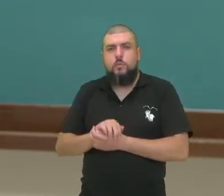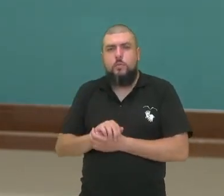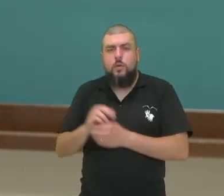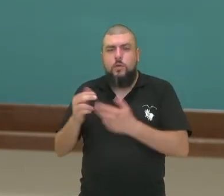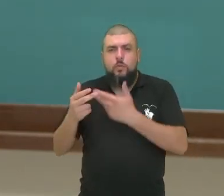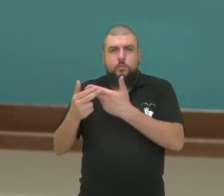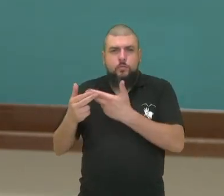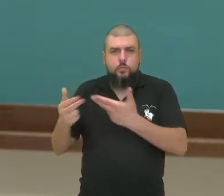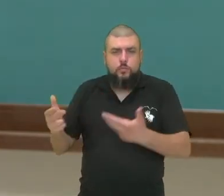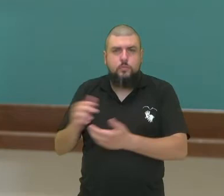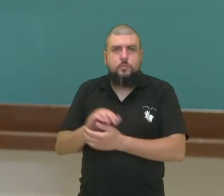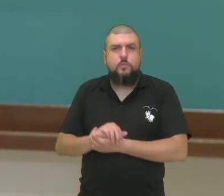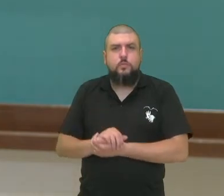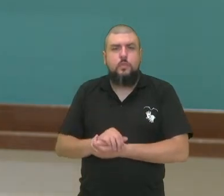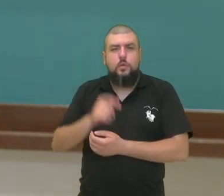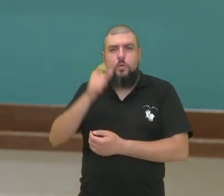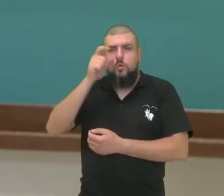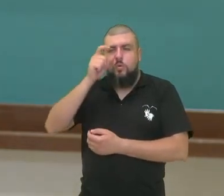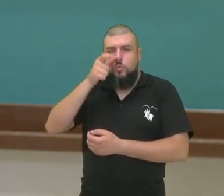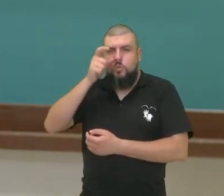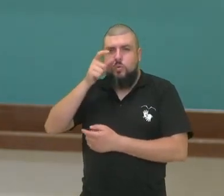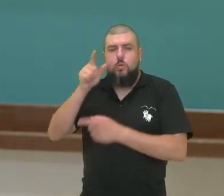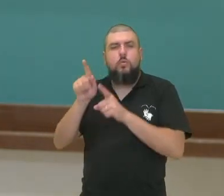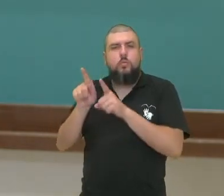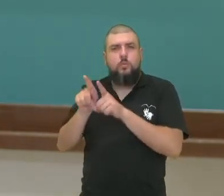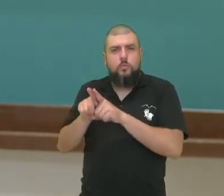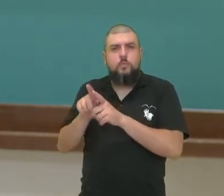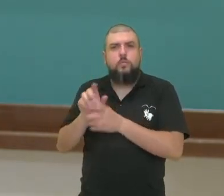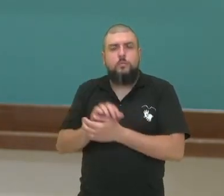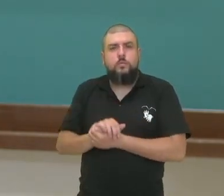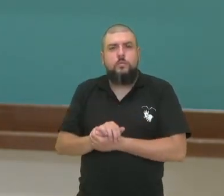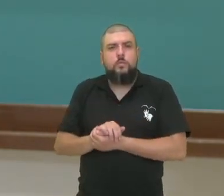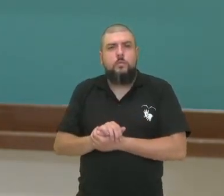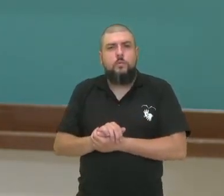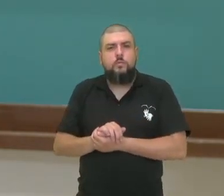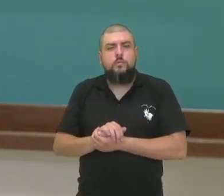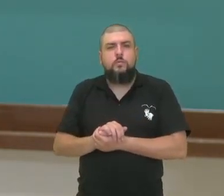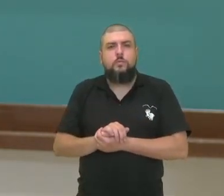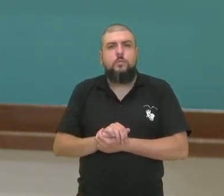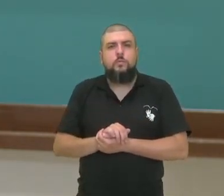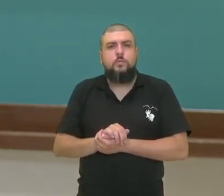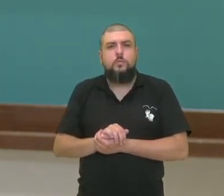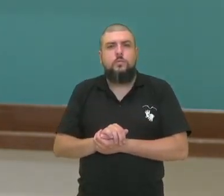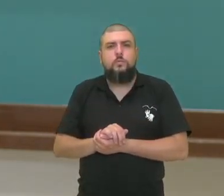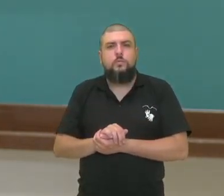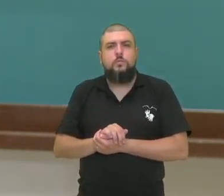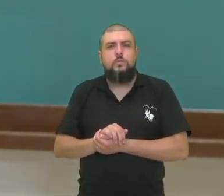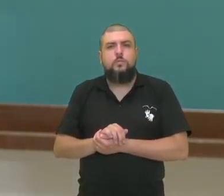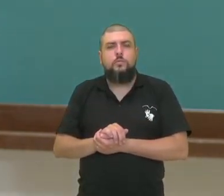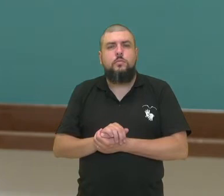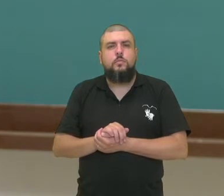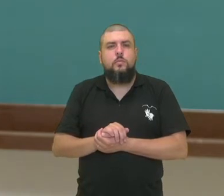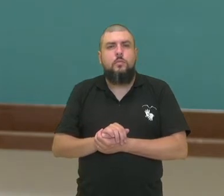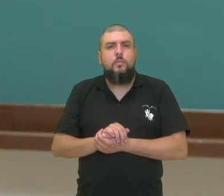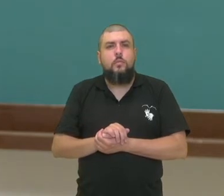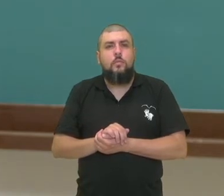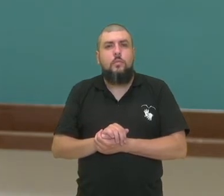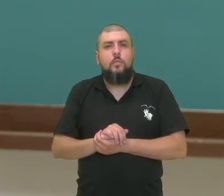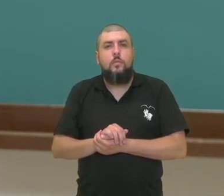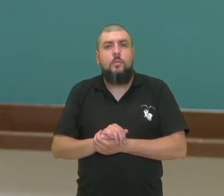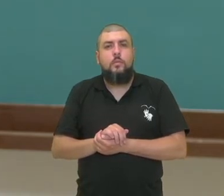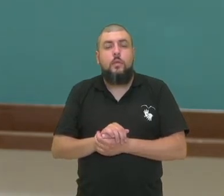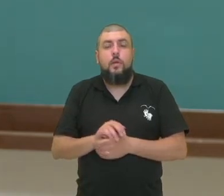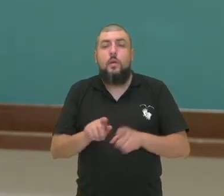Berkeley e Hobbes são filósofos empiristas muito reconhecidos e importantes na história da filosofia. E na corrente